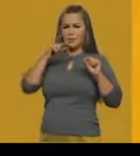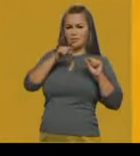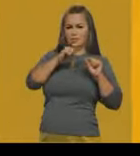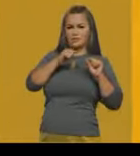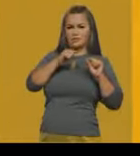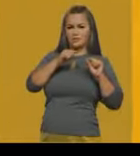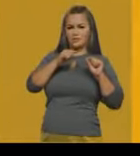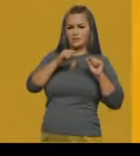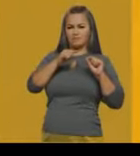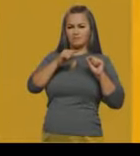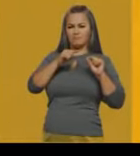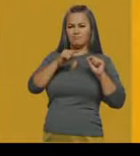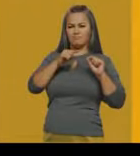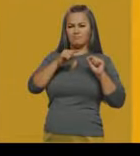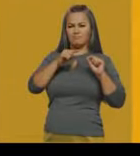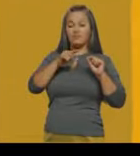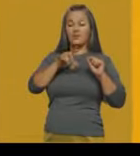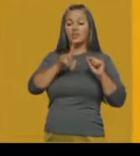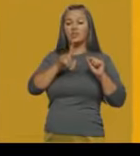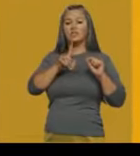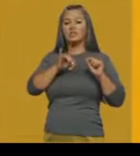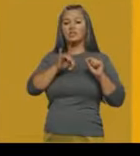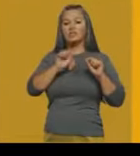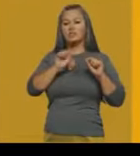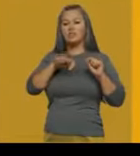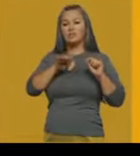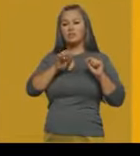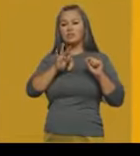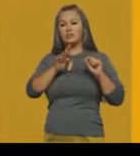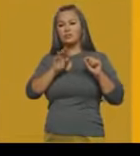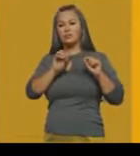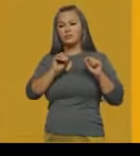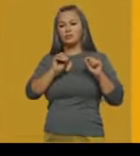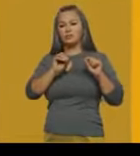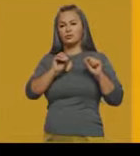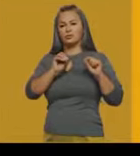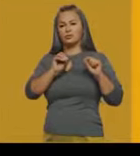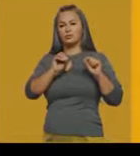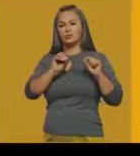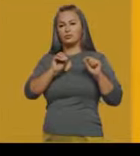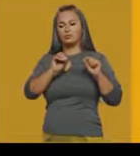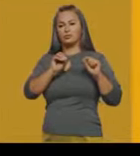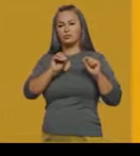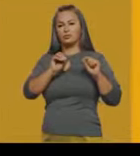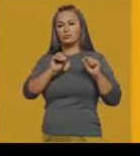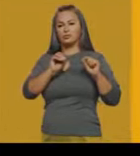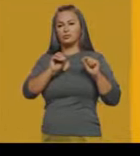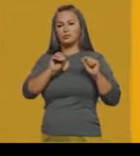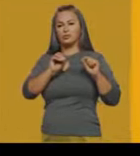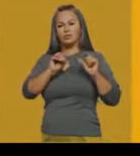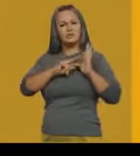diâmetro. O diâmetro eu poderia calculá-lo como sendo, então,